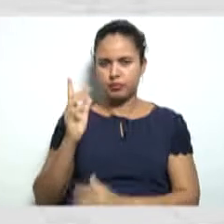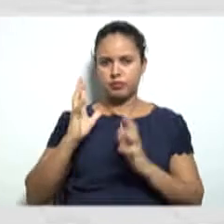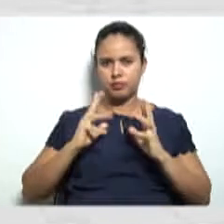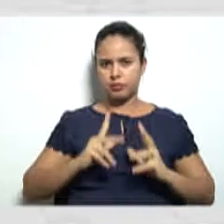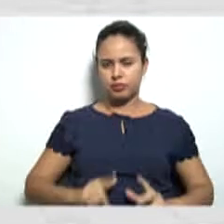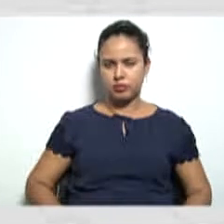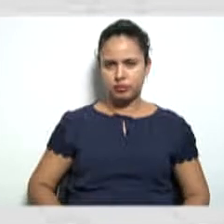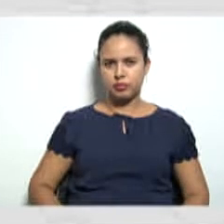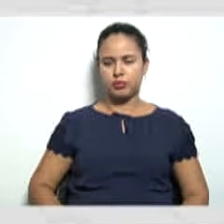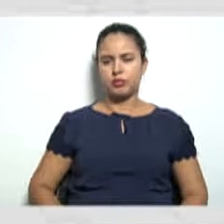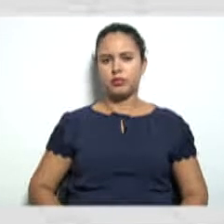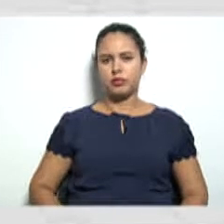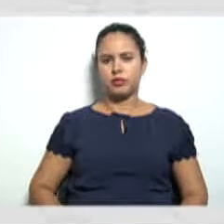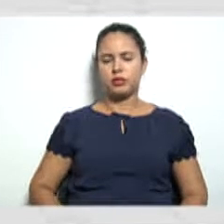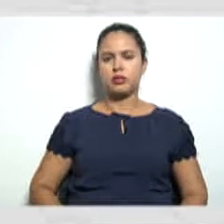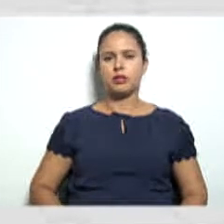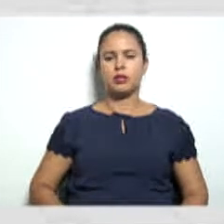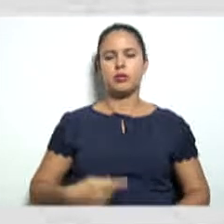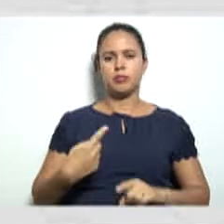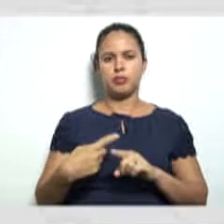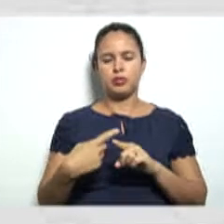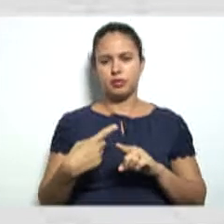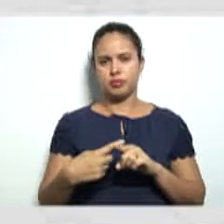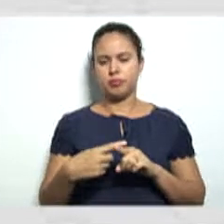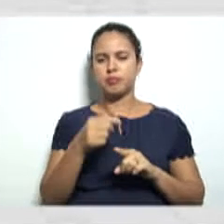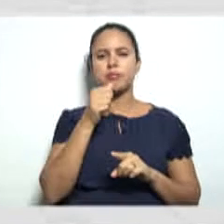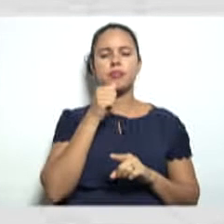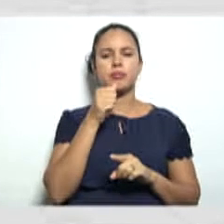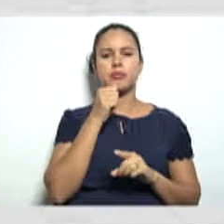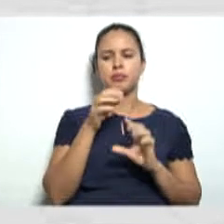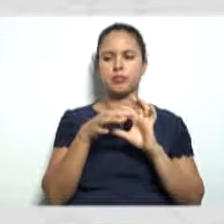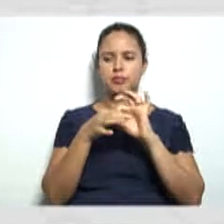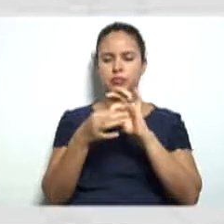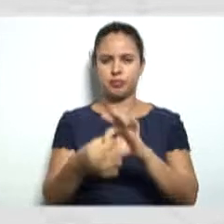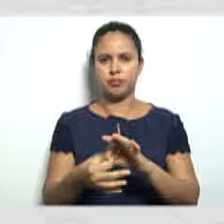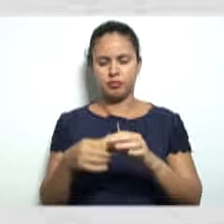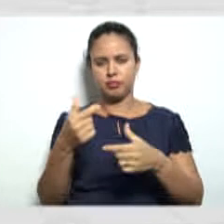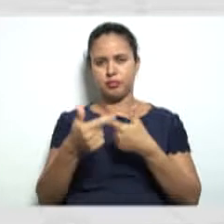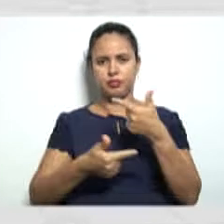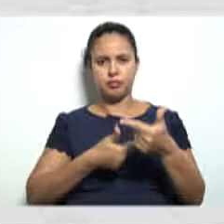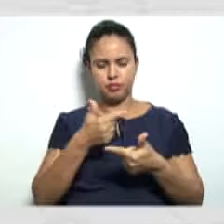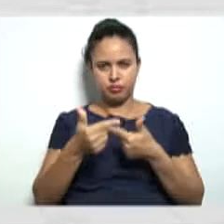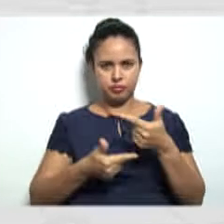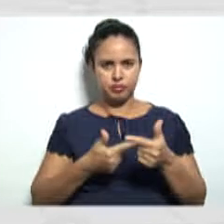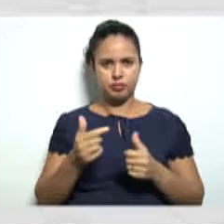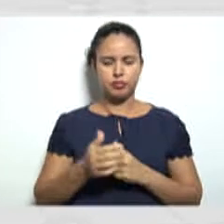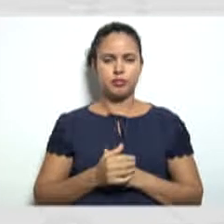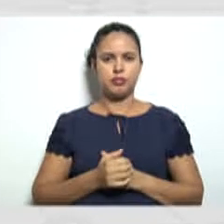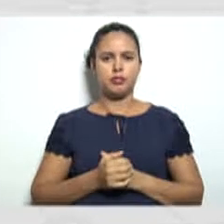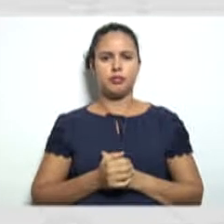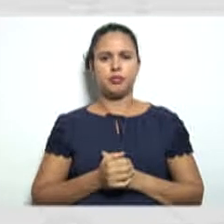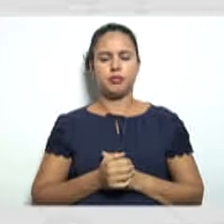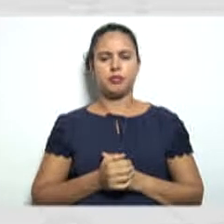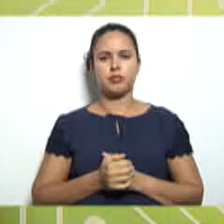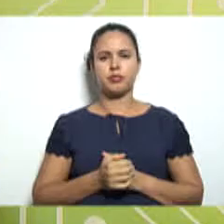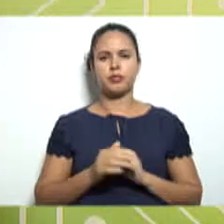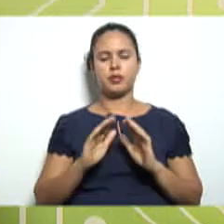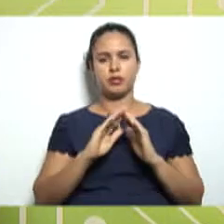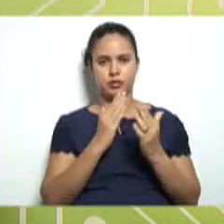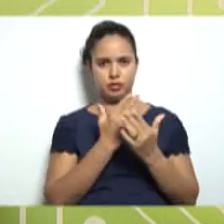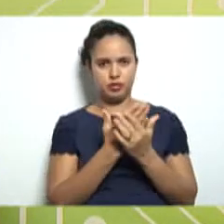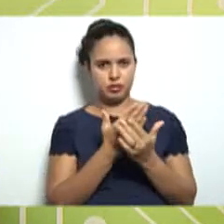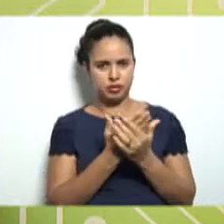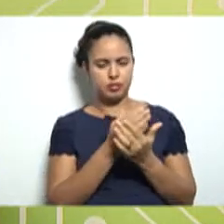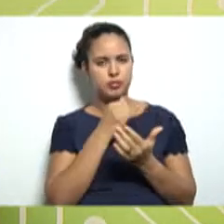serviços individuais, pois não há vínculo empregatício. Esse slide está falando assim, naquele meu exemplo da escola, para a escola